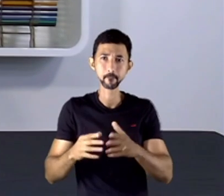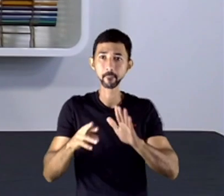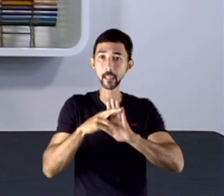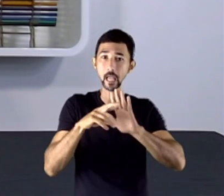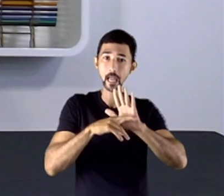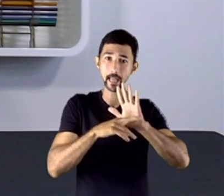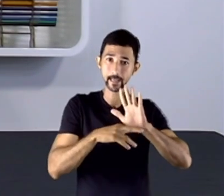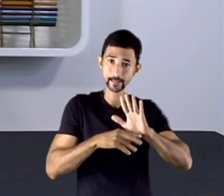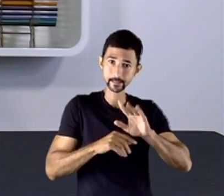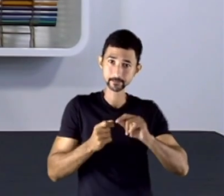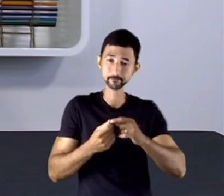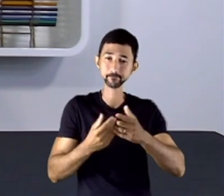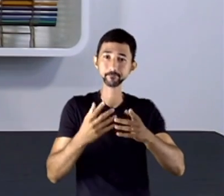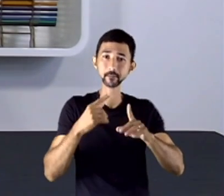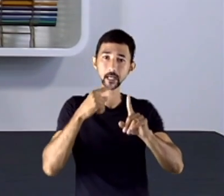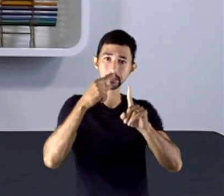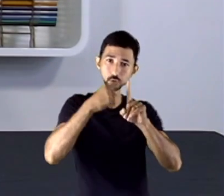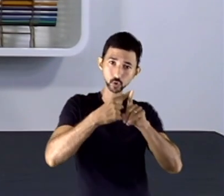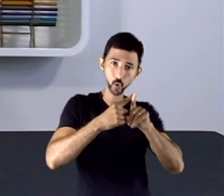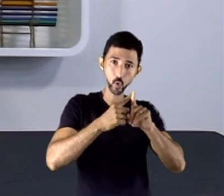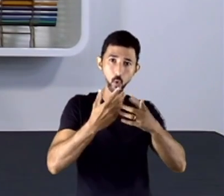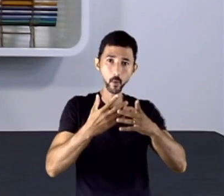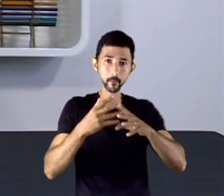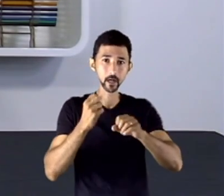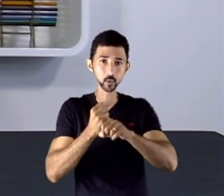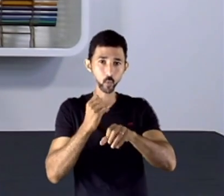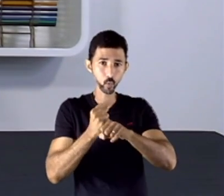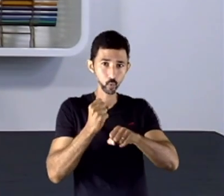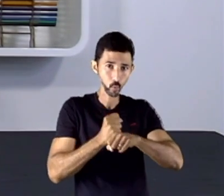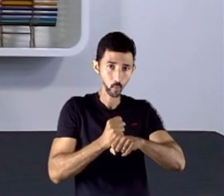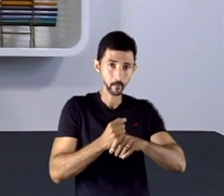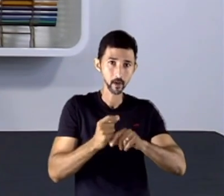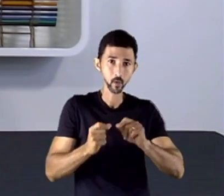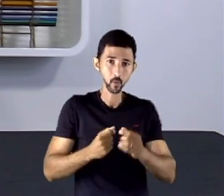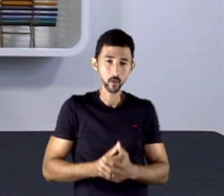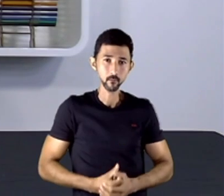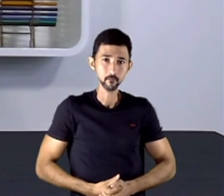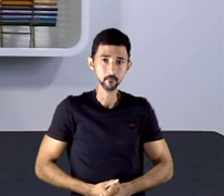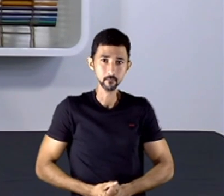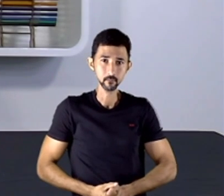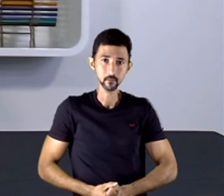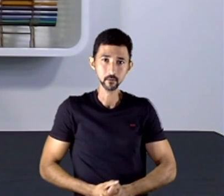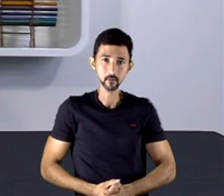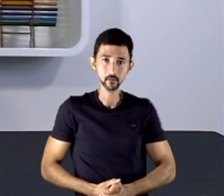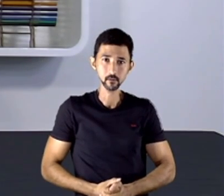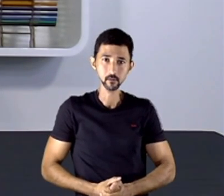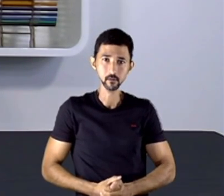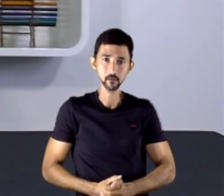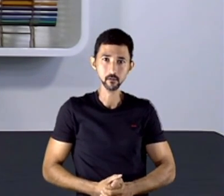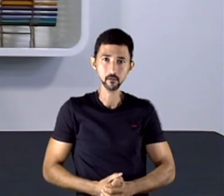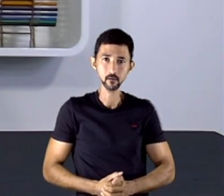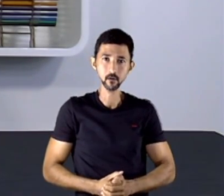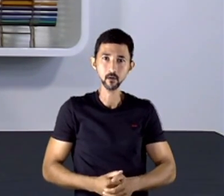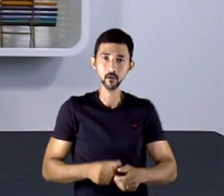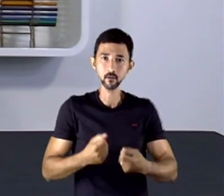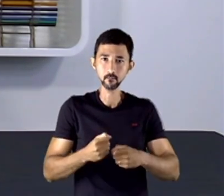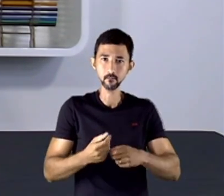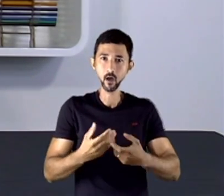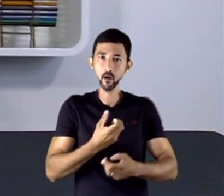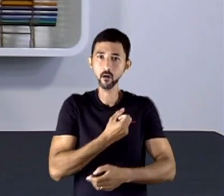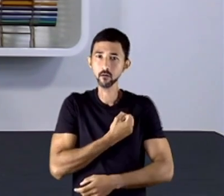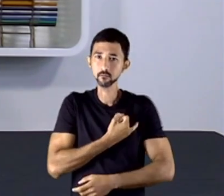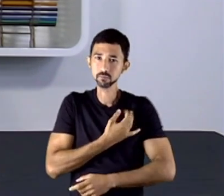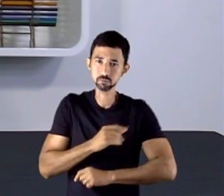regra é a soma dos valores absolutos do número, tá? Eu preciso ter o